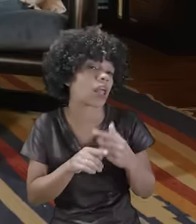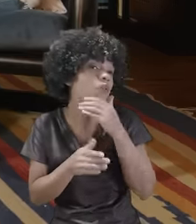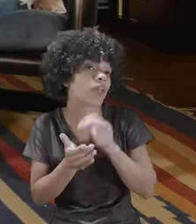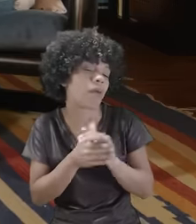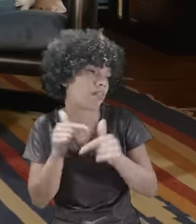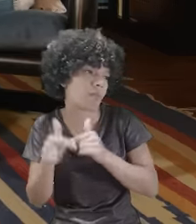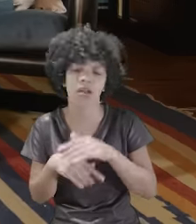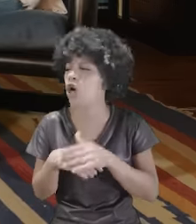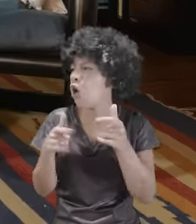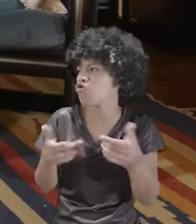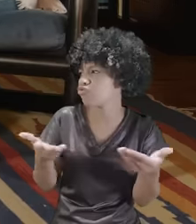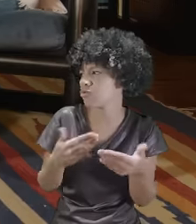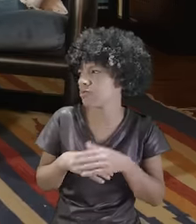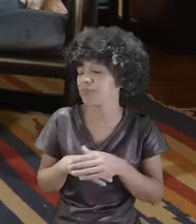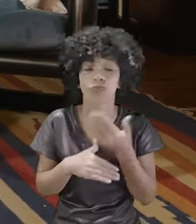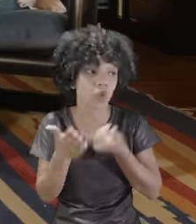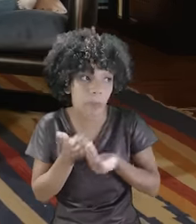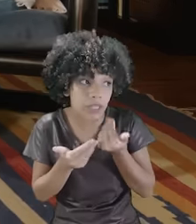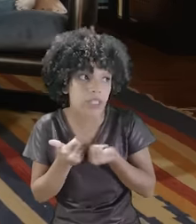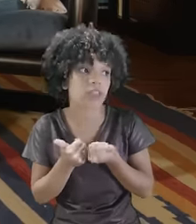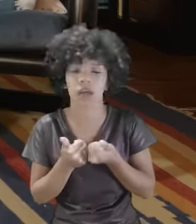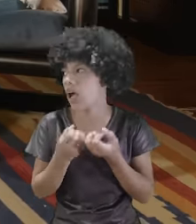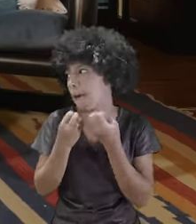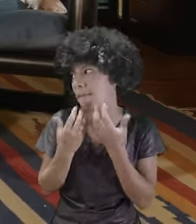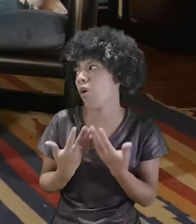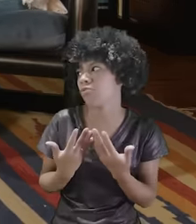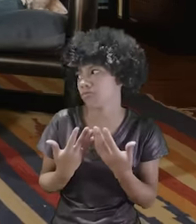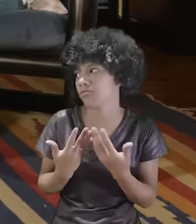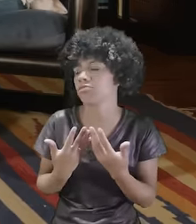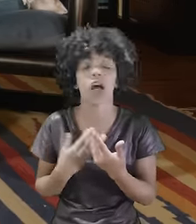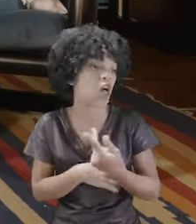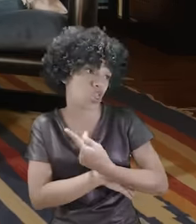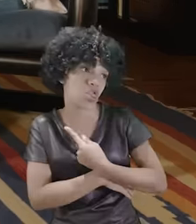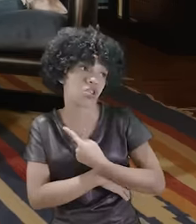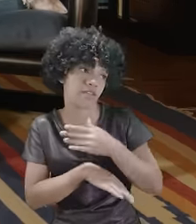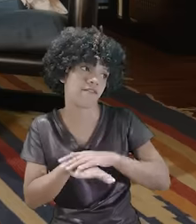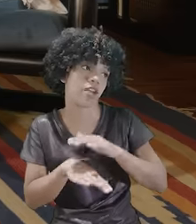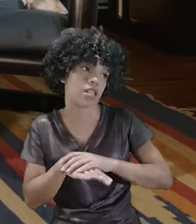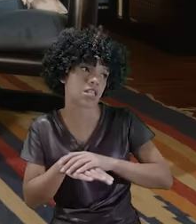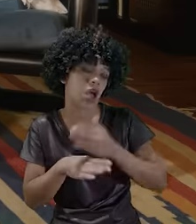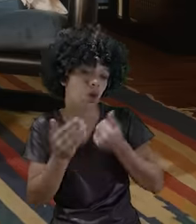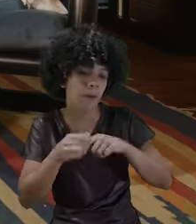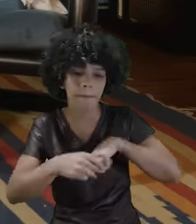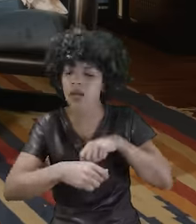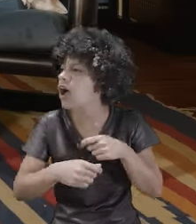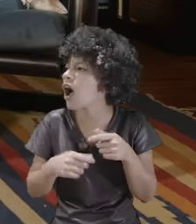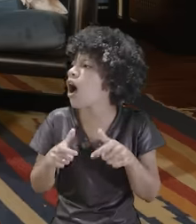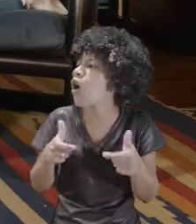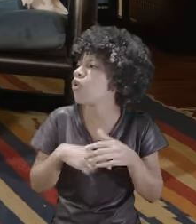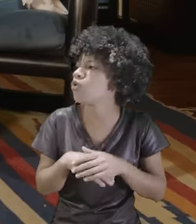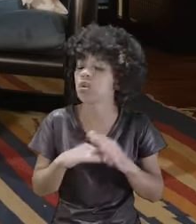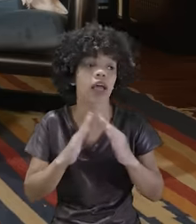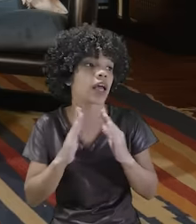o seu marido trabalha com que hoje comida e o ele a gente fazer junto em casa onde que é